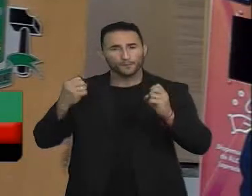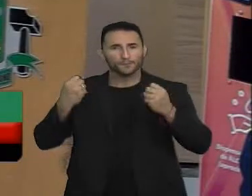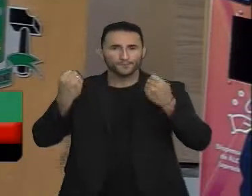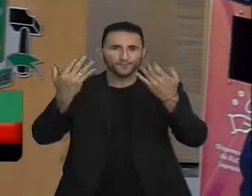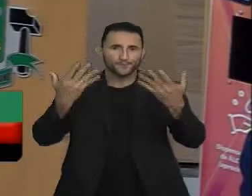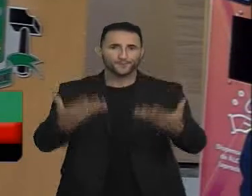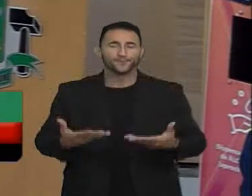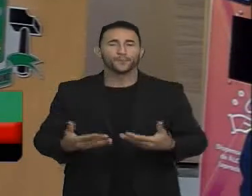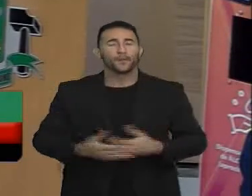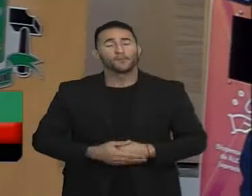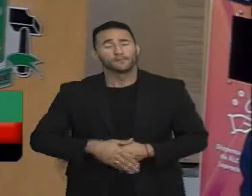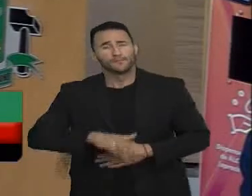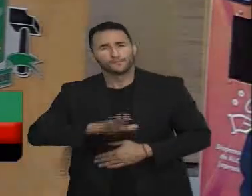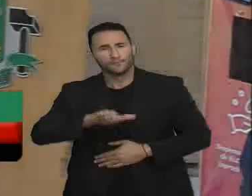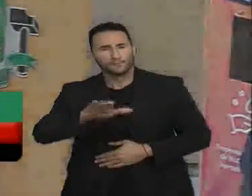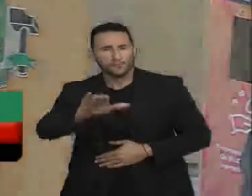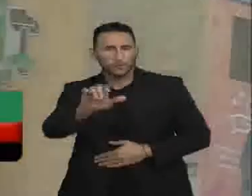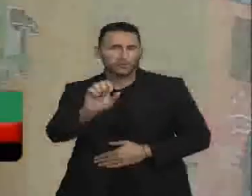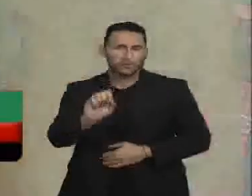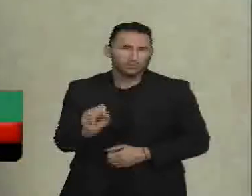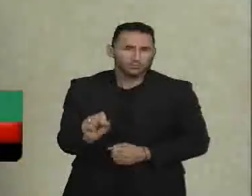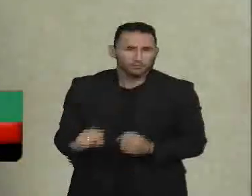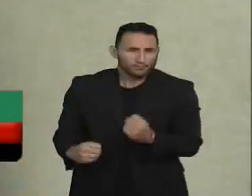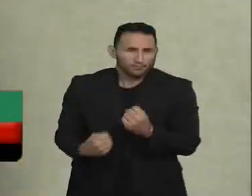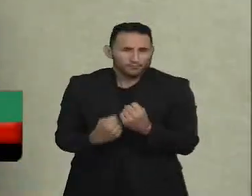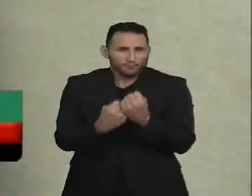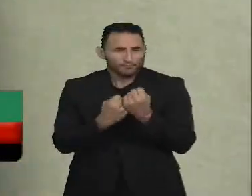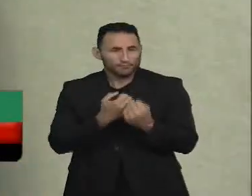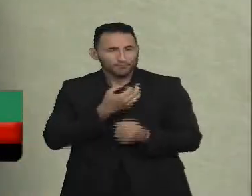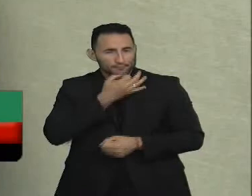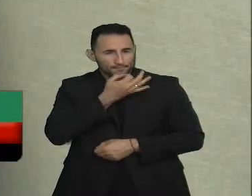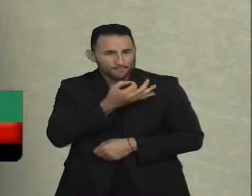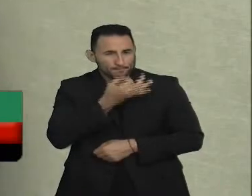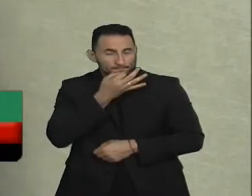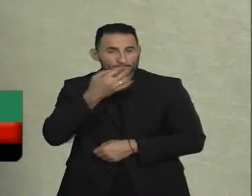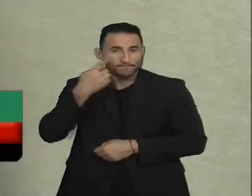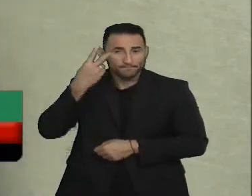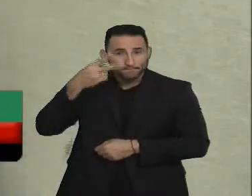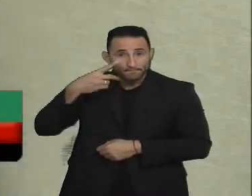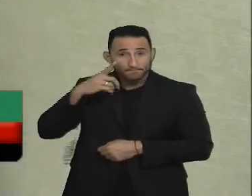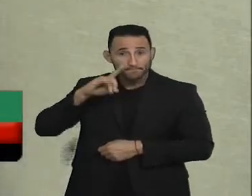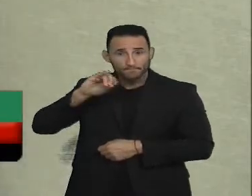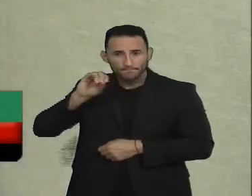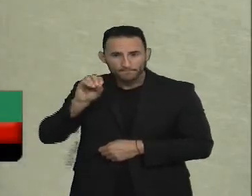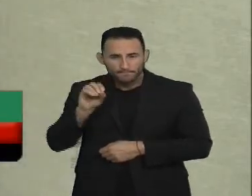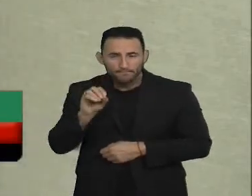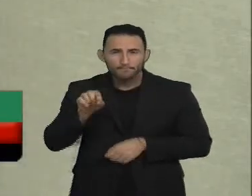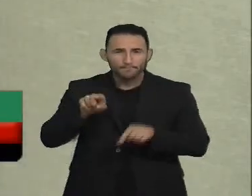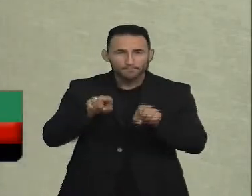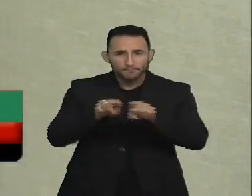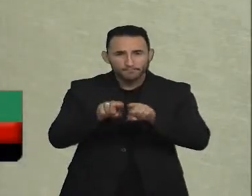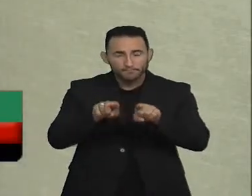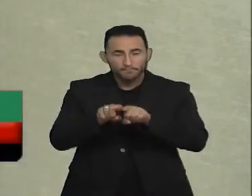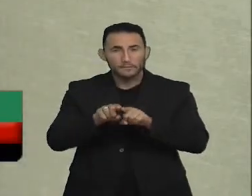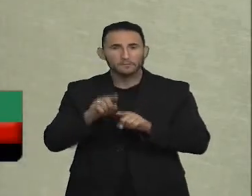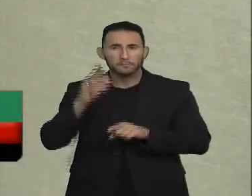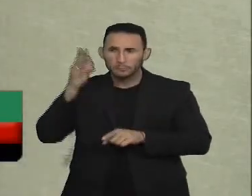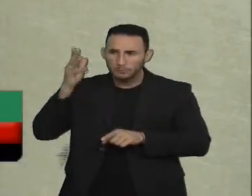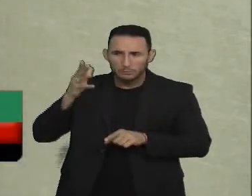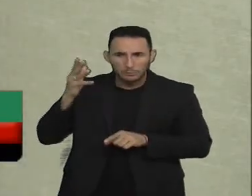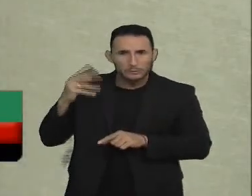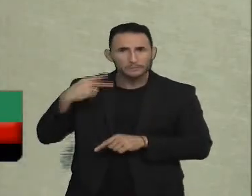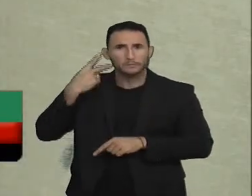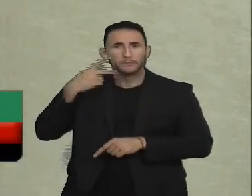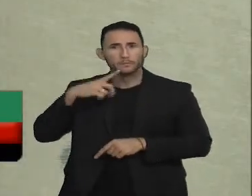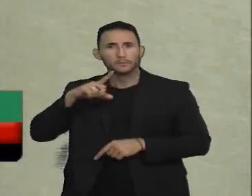somente para endossar o posicionamento do vereador Delbio Teruel e também as palavras da